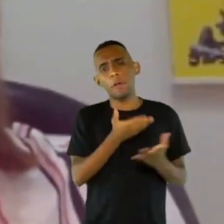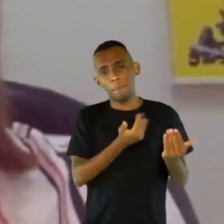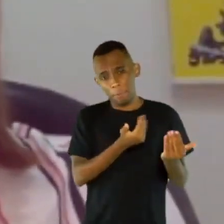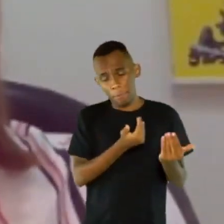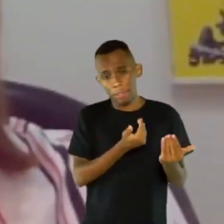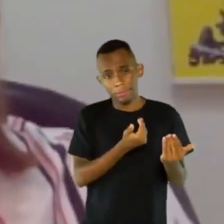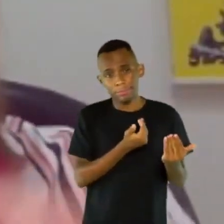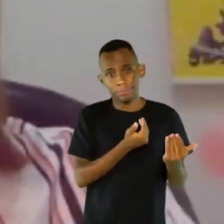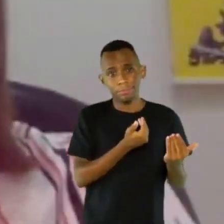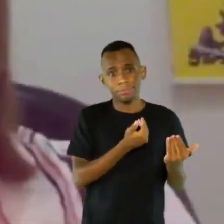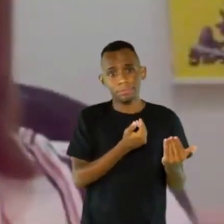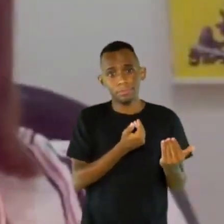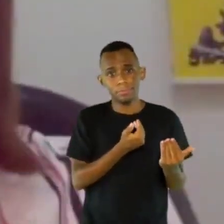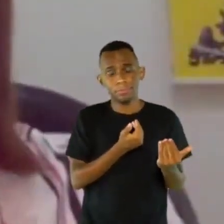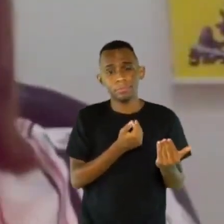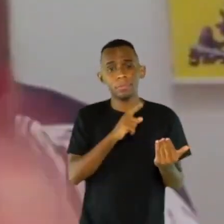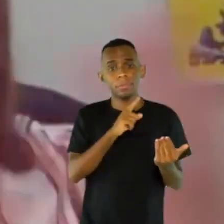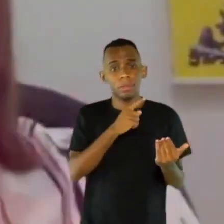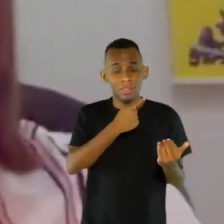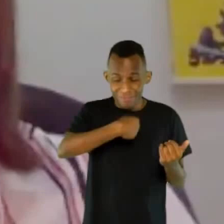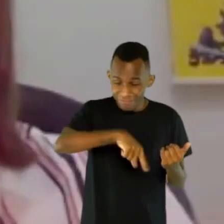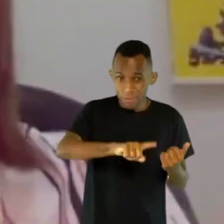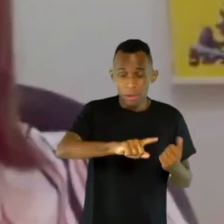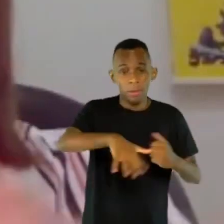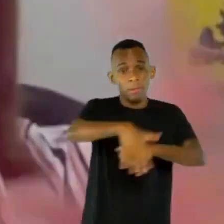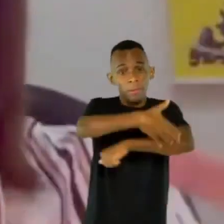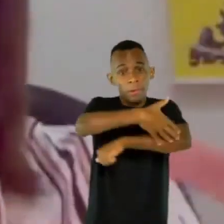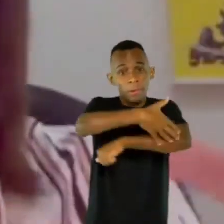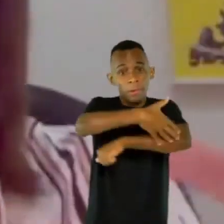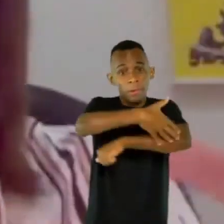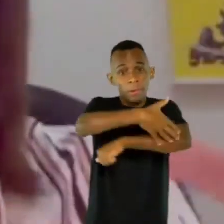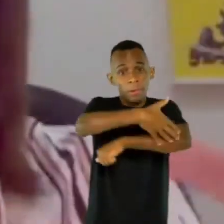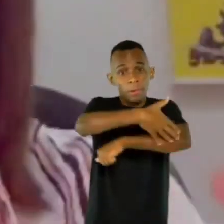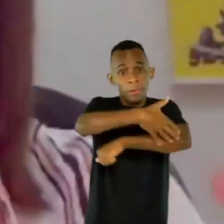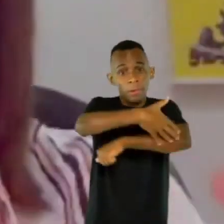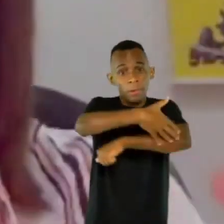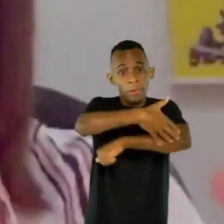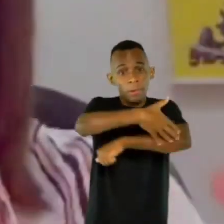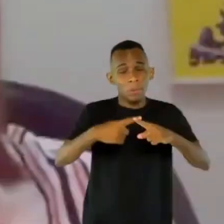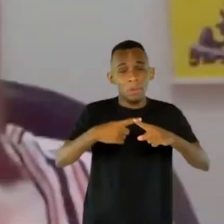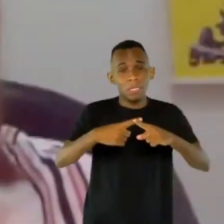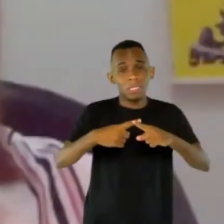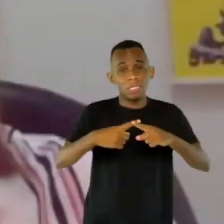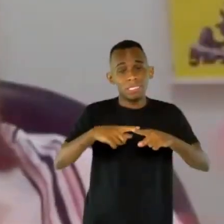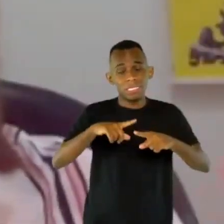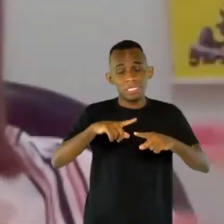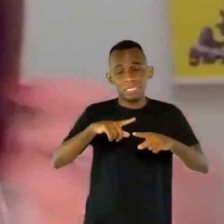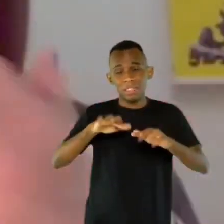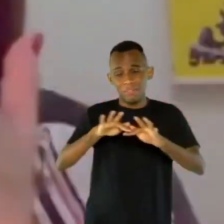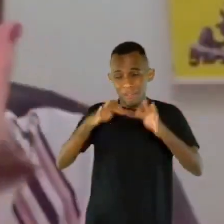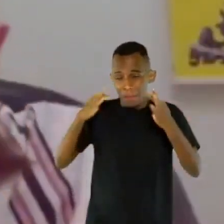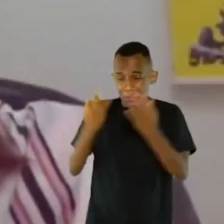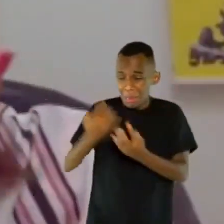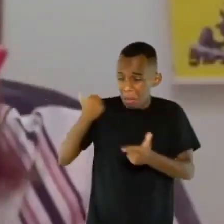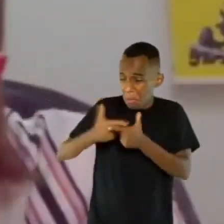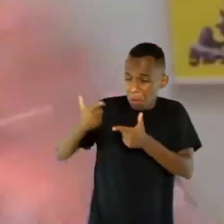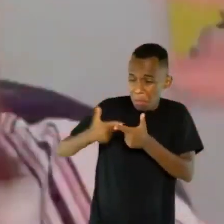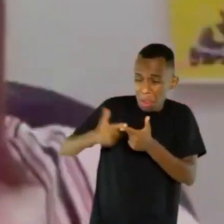e que vai para a rua porque tem a família completamente desintegrada, a